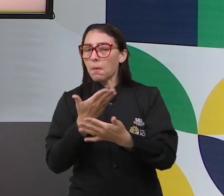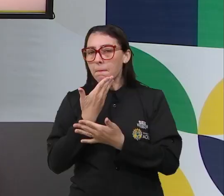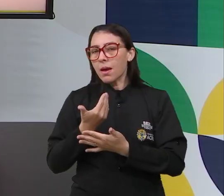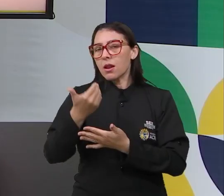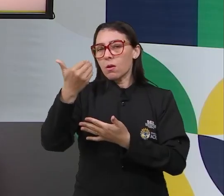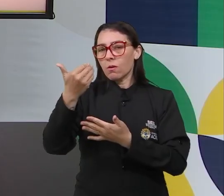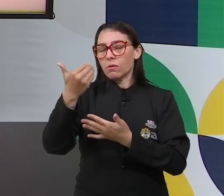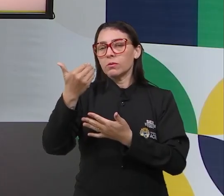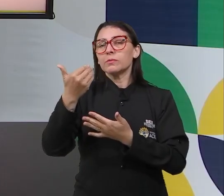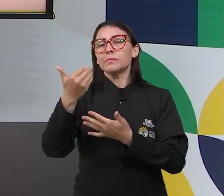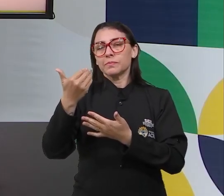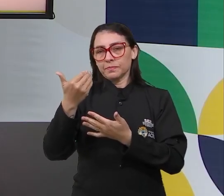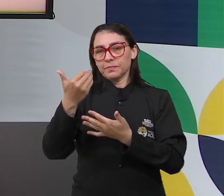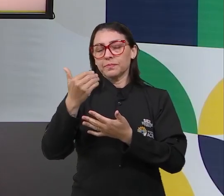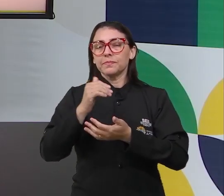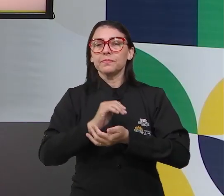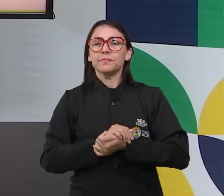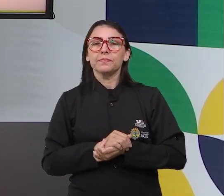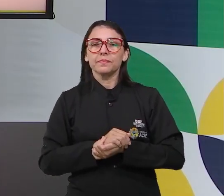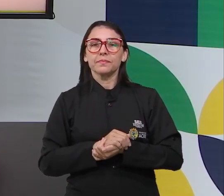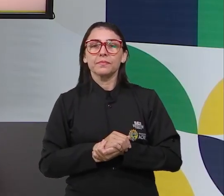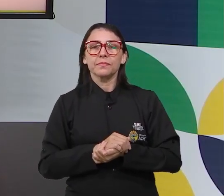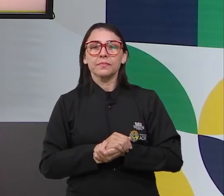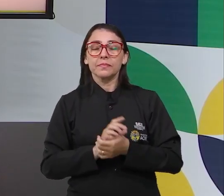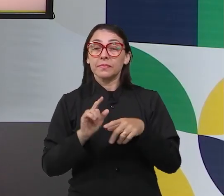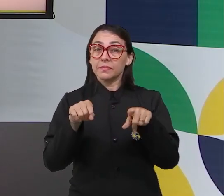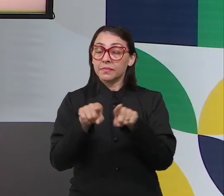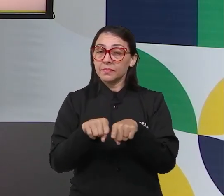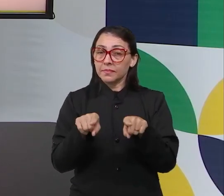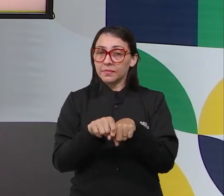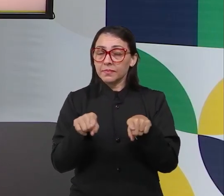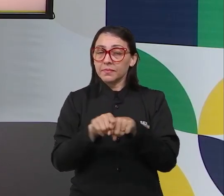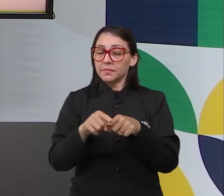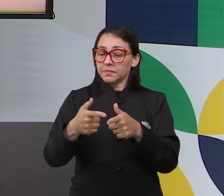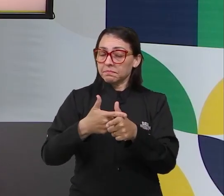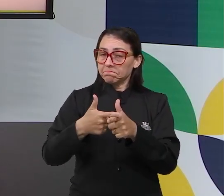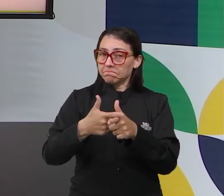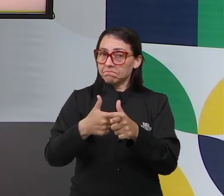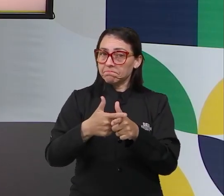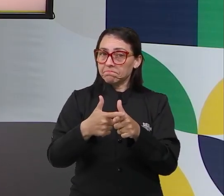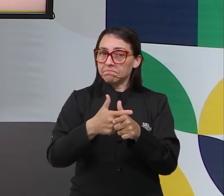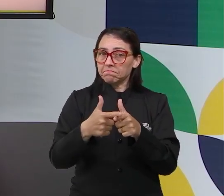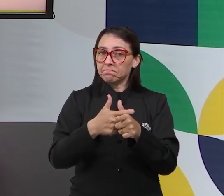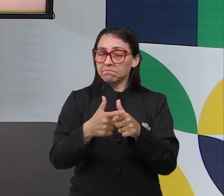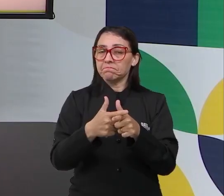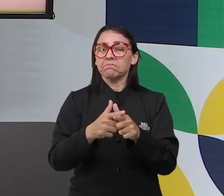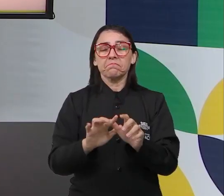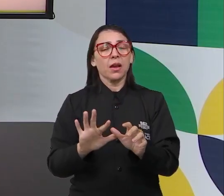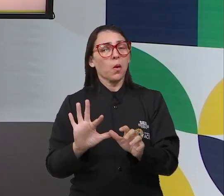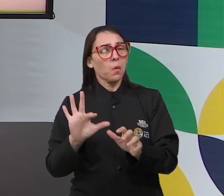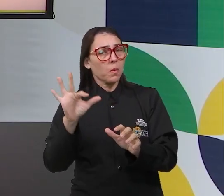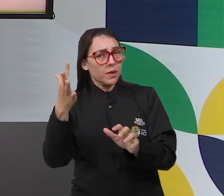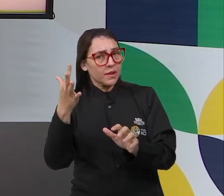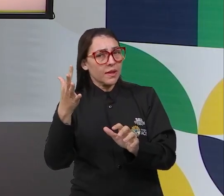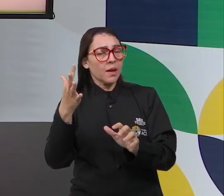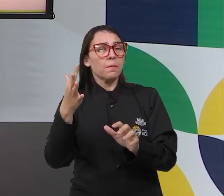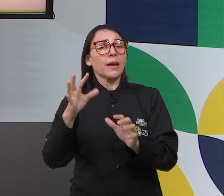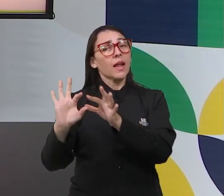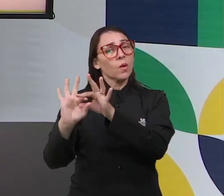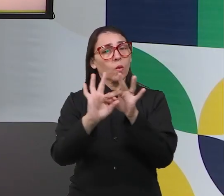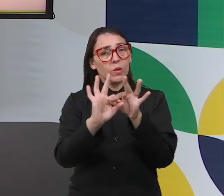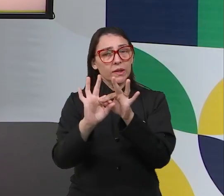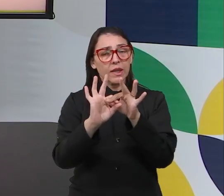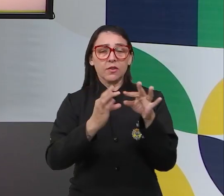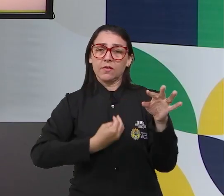uma resolução para aquele tipo de problema. E geralmente esse problema, ele era bem comum para aquele contexto